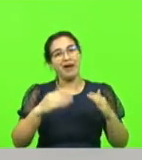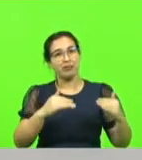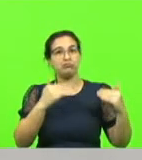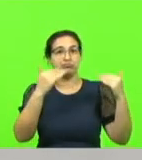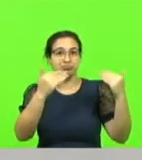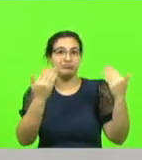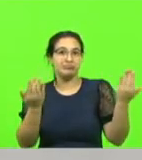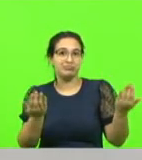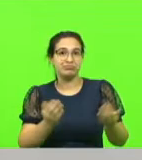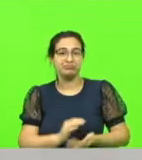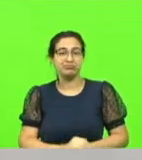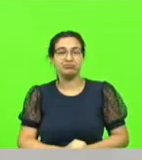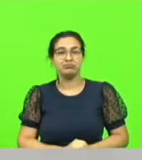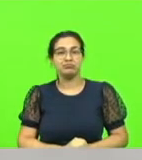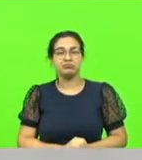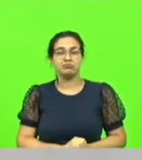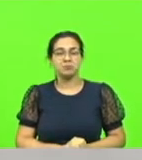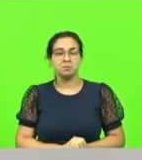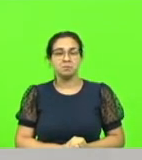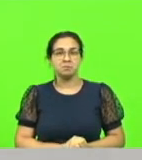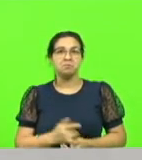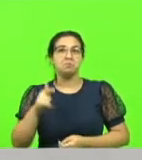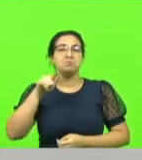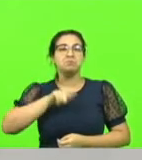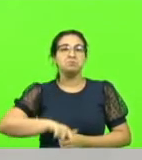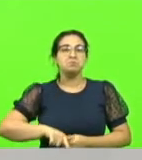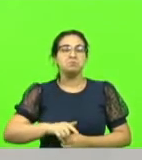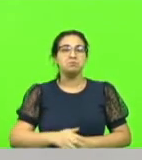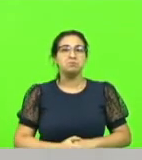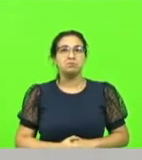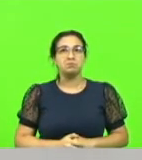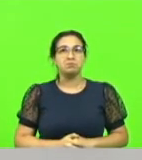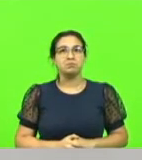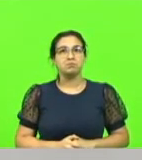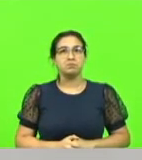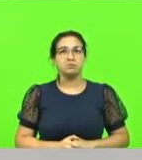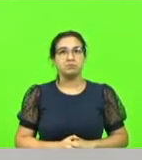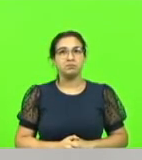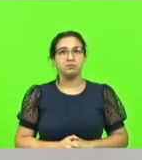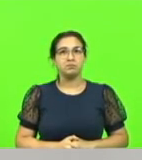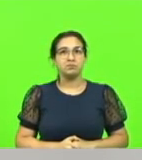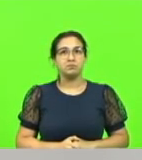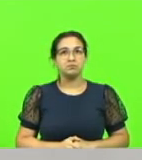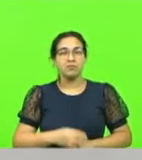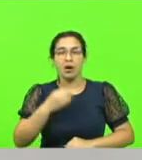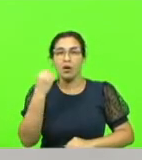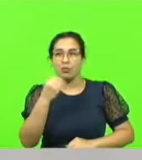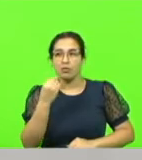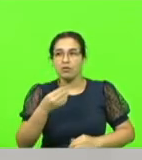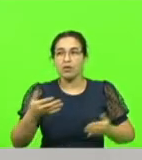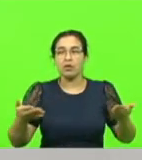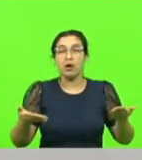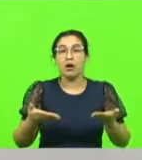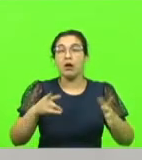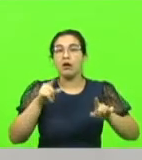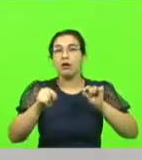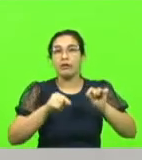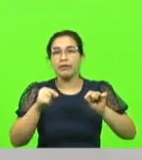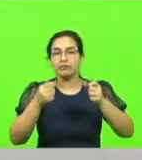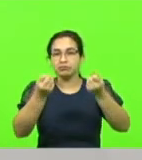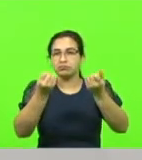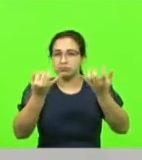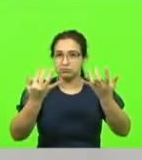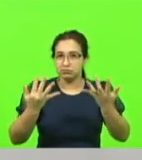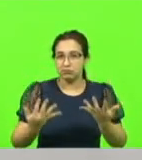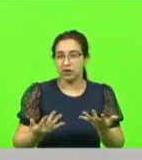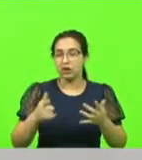Guedes. Também, senhor presidente, senhores deputados, deputadas, quero aproveitar esse momento para explanar também sobre